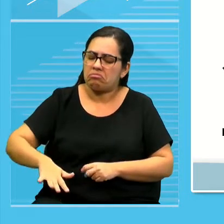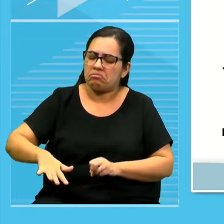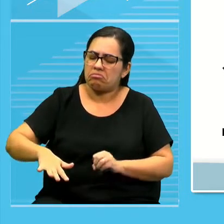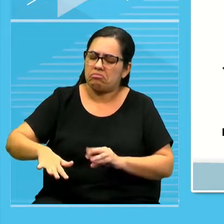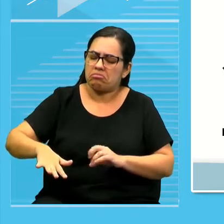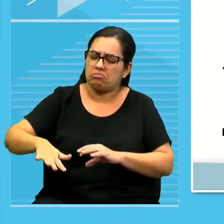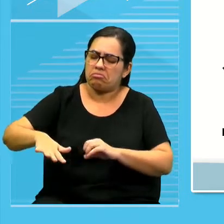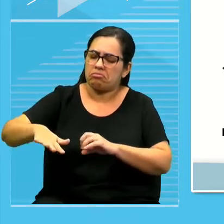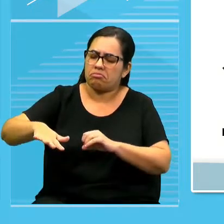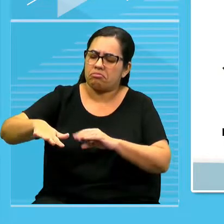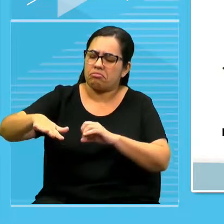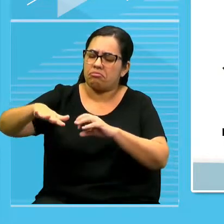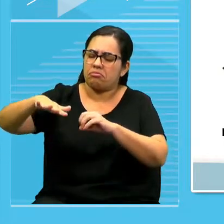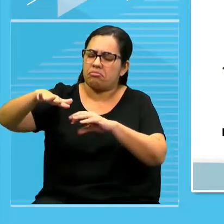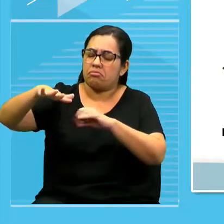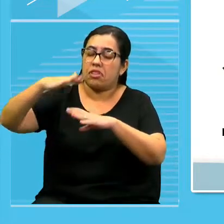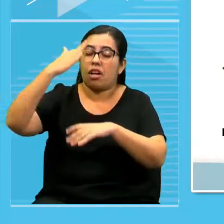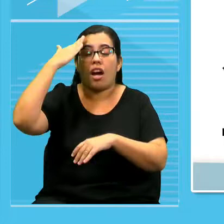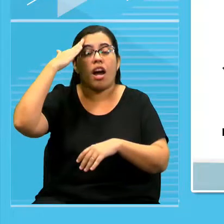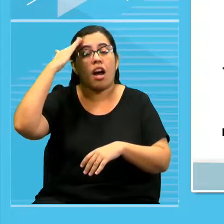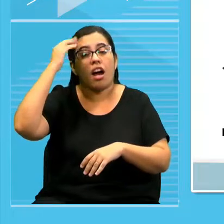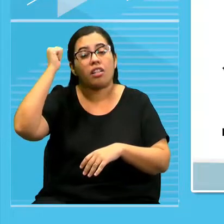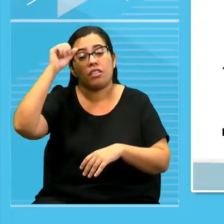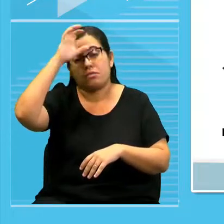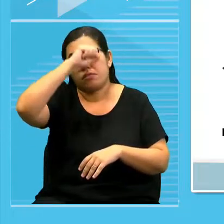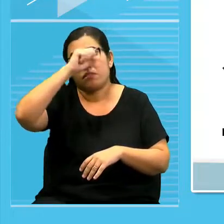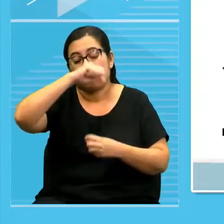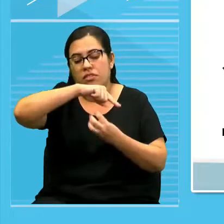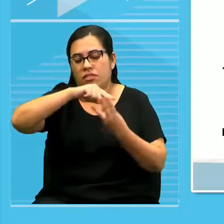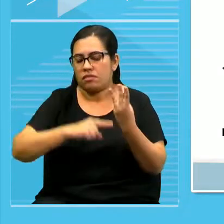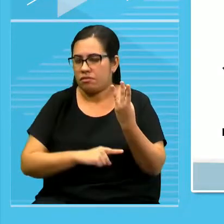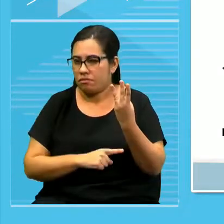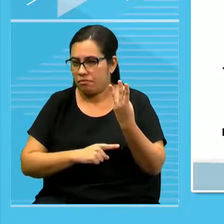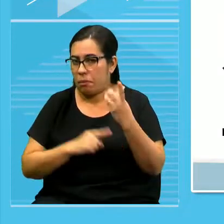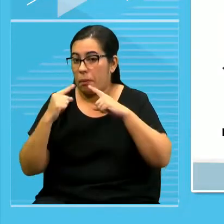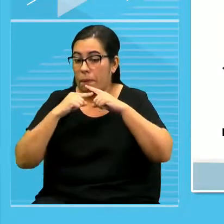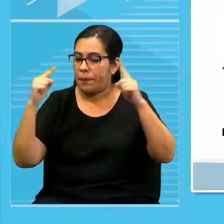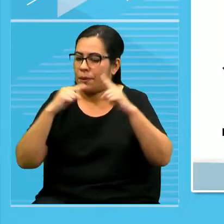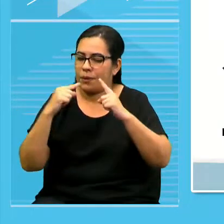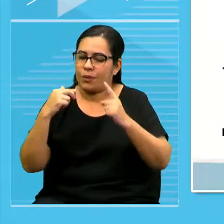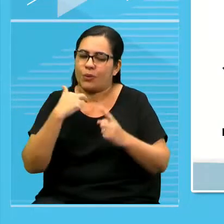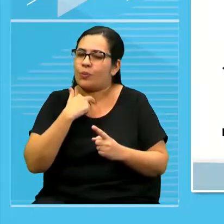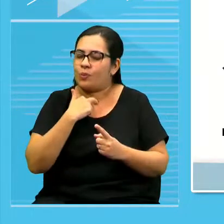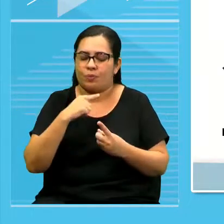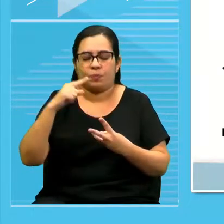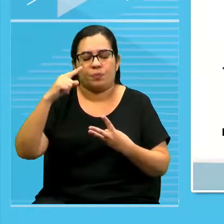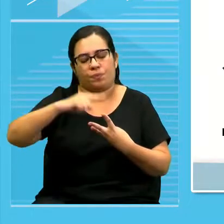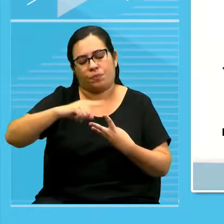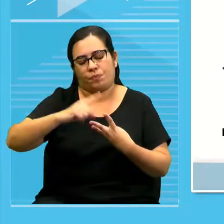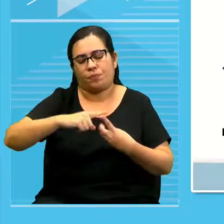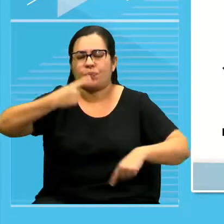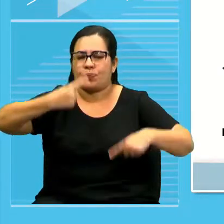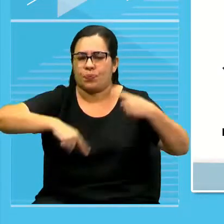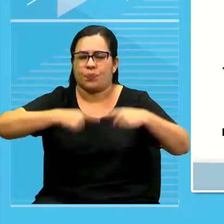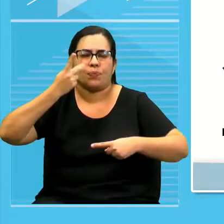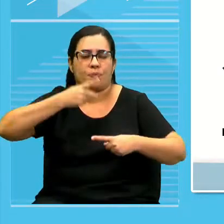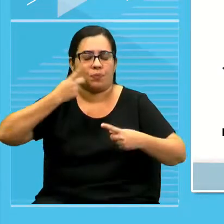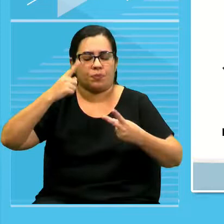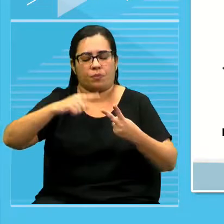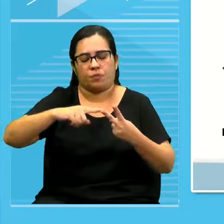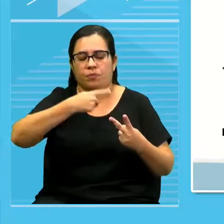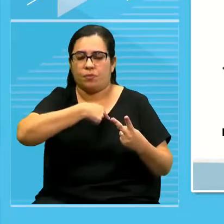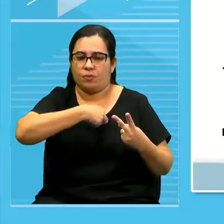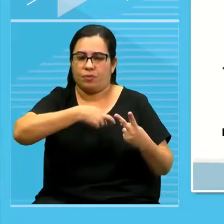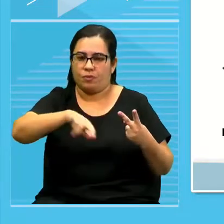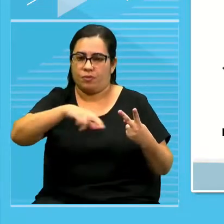aprende que existem três coisas que a gente nunca deve discutir que é sobre política religião